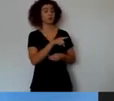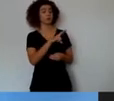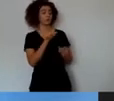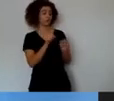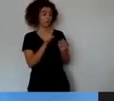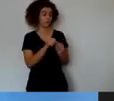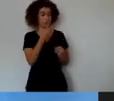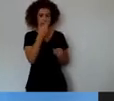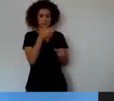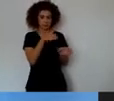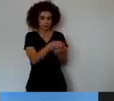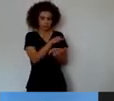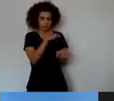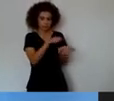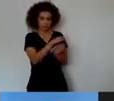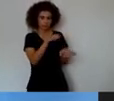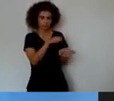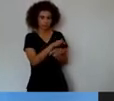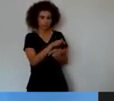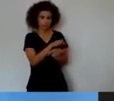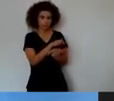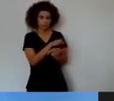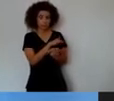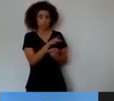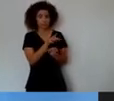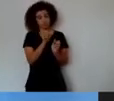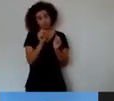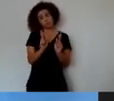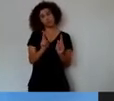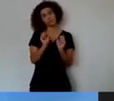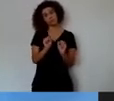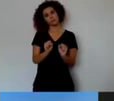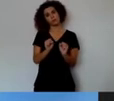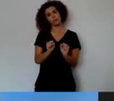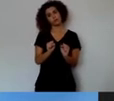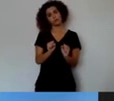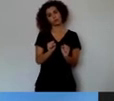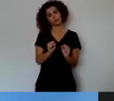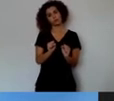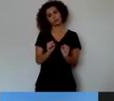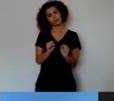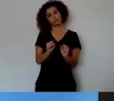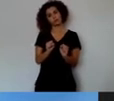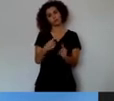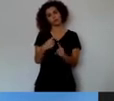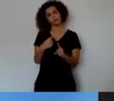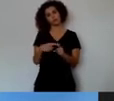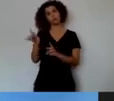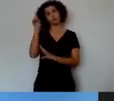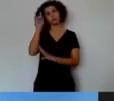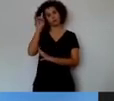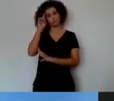nossos privilégios. Vocês podem fazer isso por si. Né? E as pessoas negras estão aí, lidando com as consequências do racismo diariamente, tendo